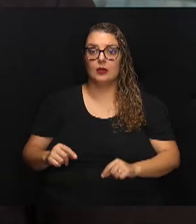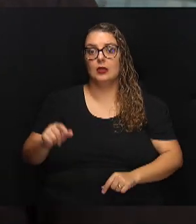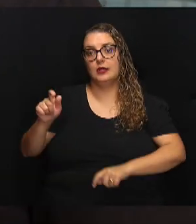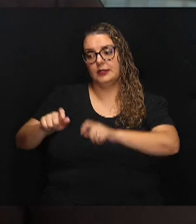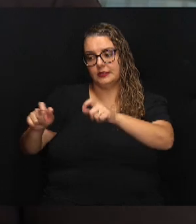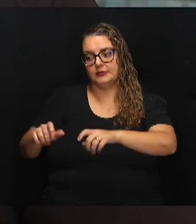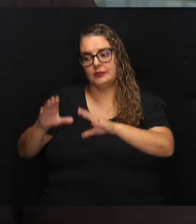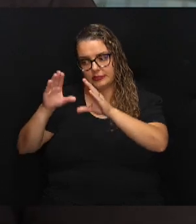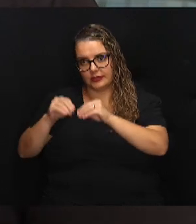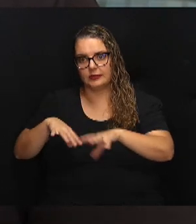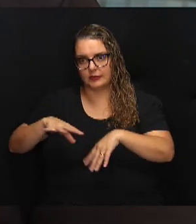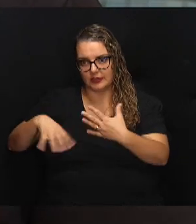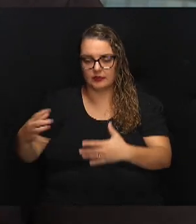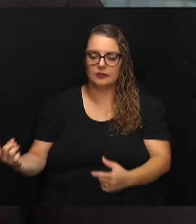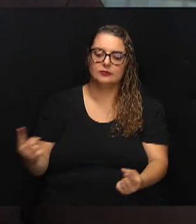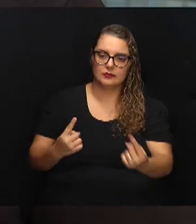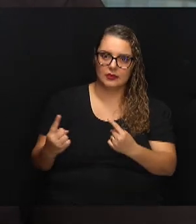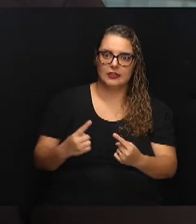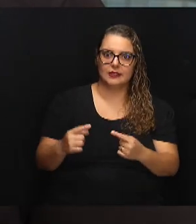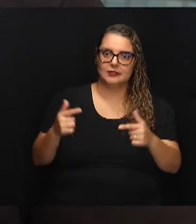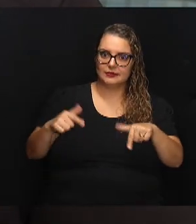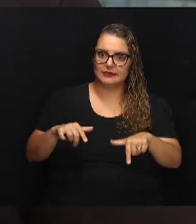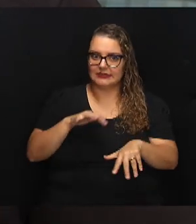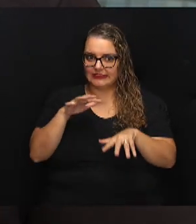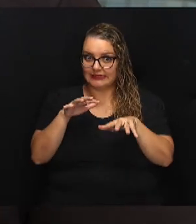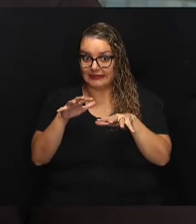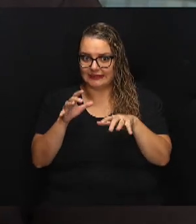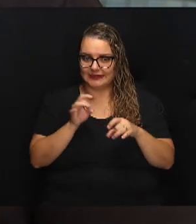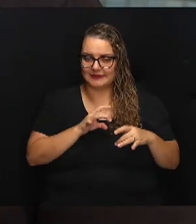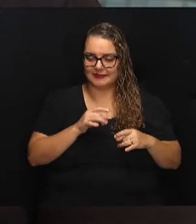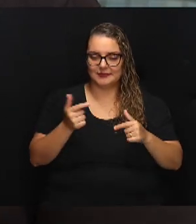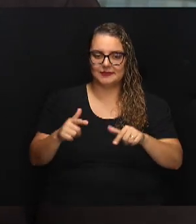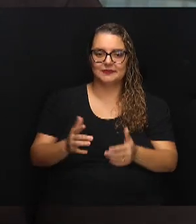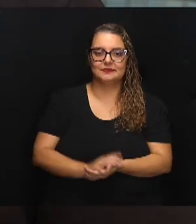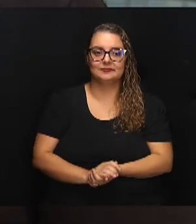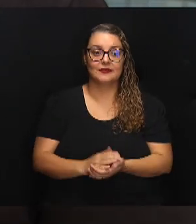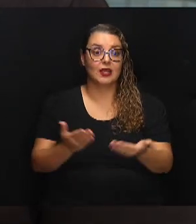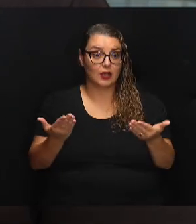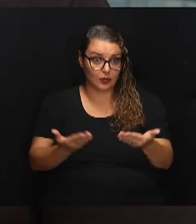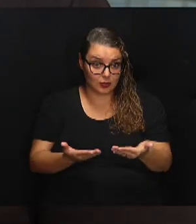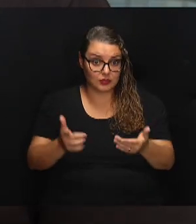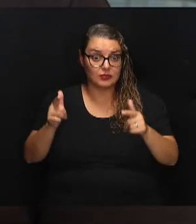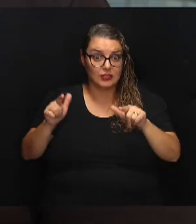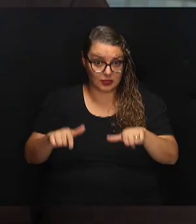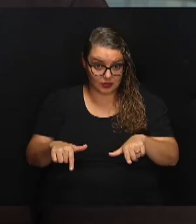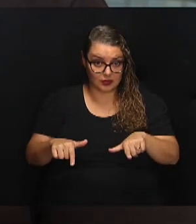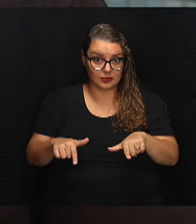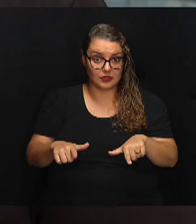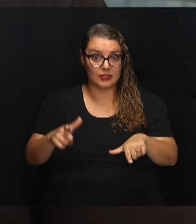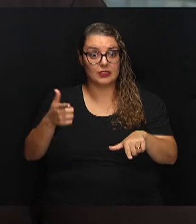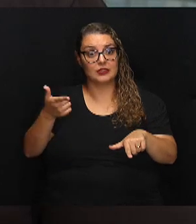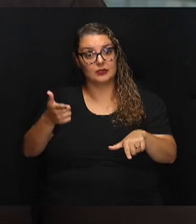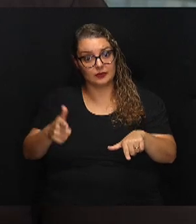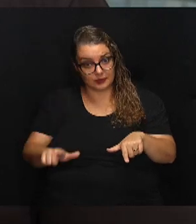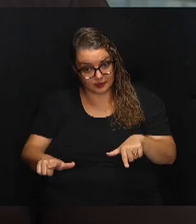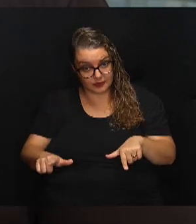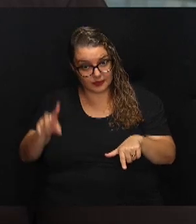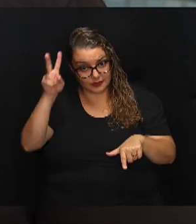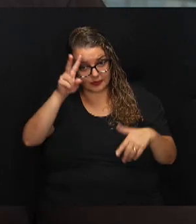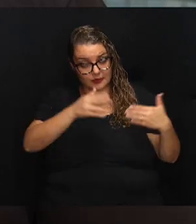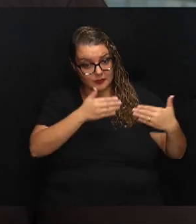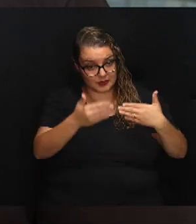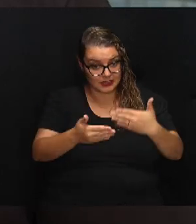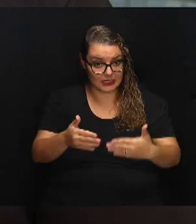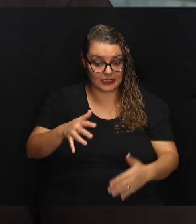também, e aí dava esse contorno sombrio para o lugar. Hoje, então, é um espaço que continua histórico na